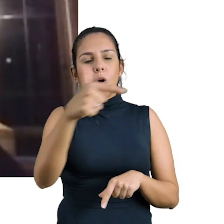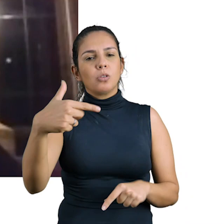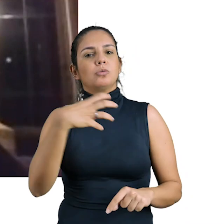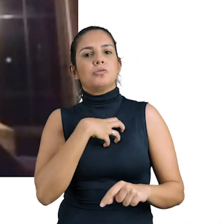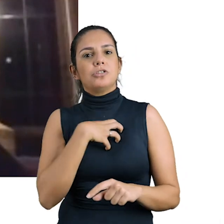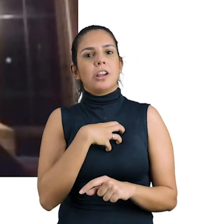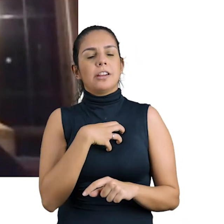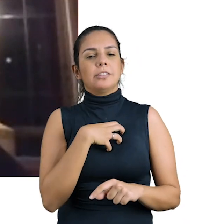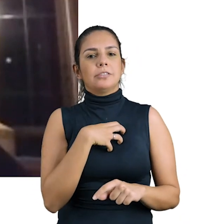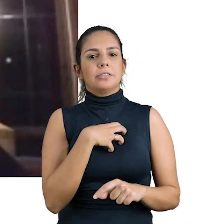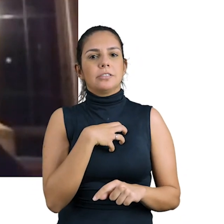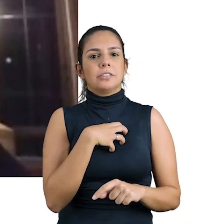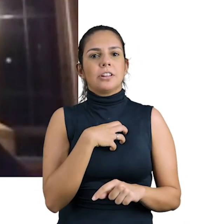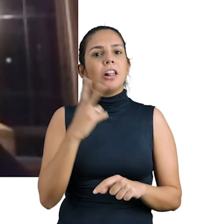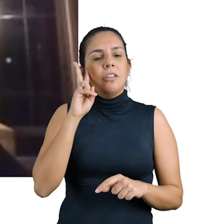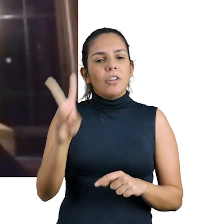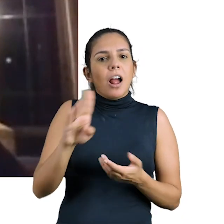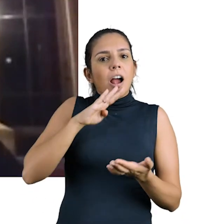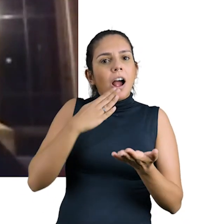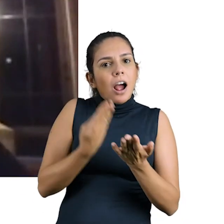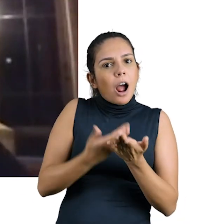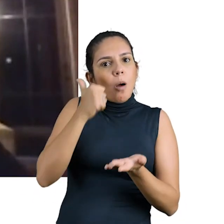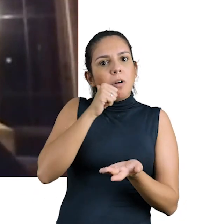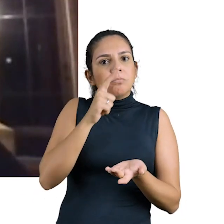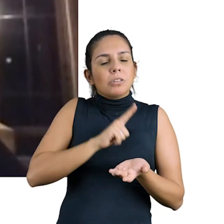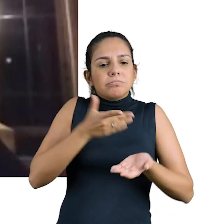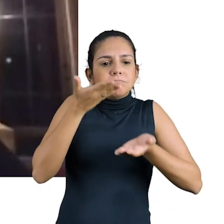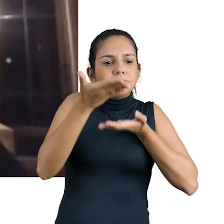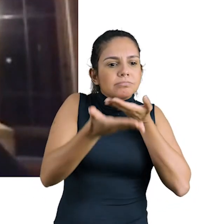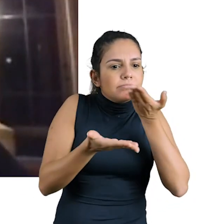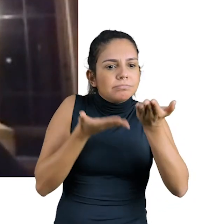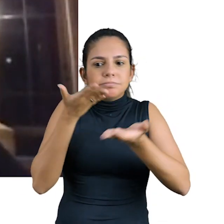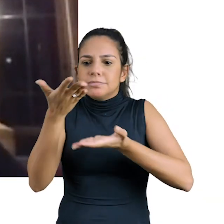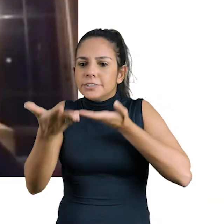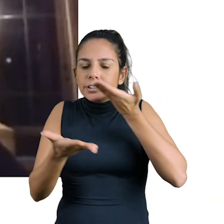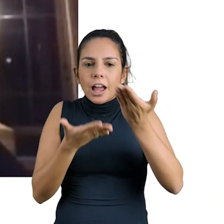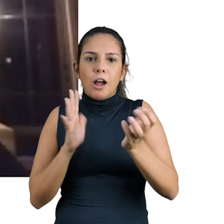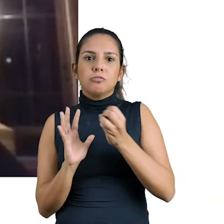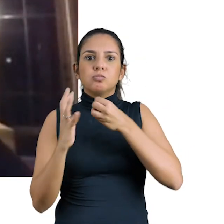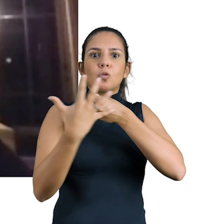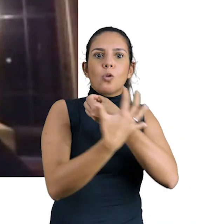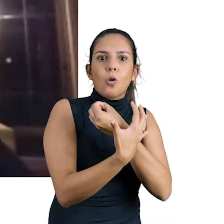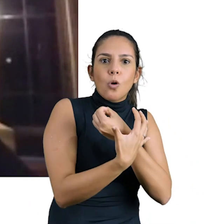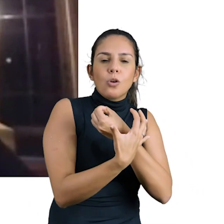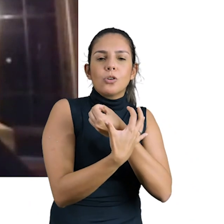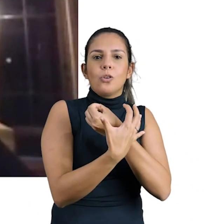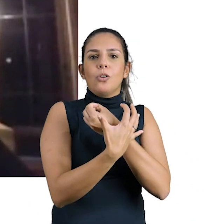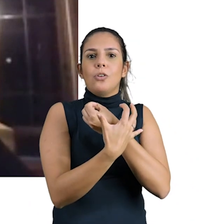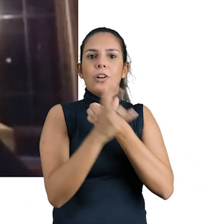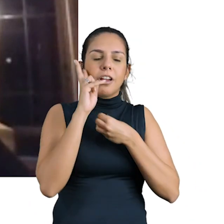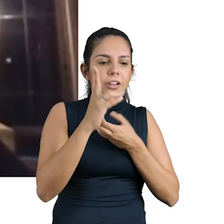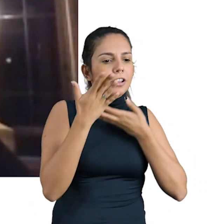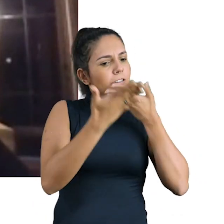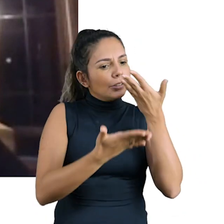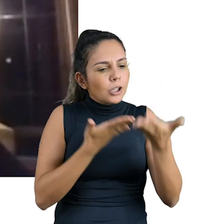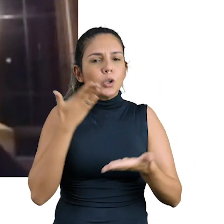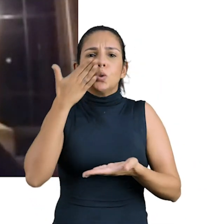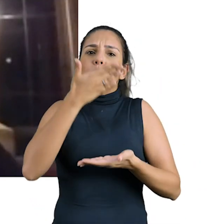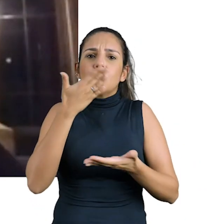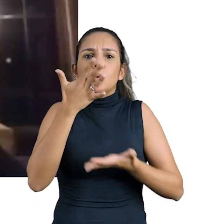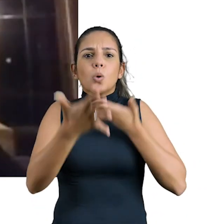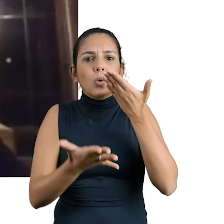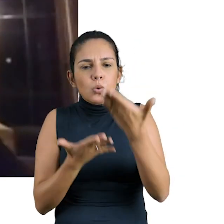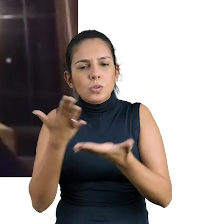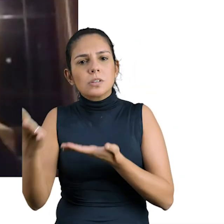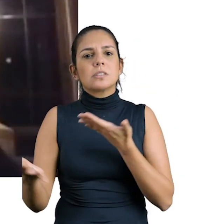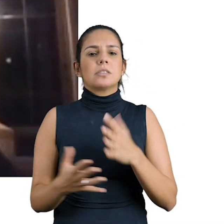outras formas, né, de dialogar e de lidar com a pandemia, que não o negacionismo, né, ou